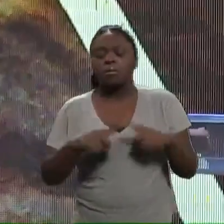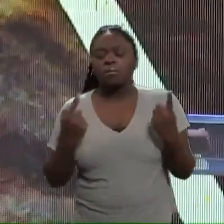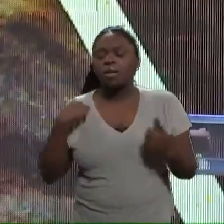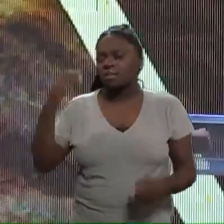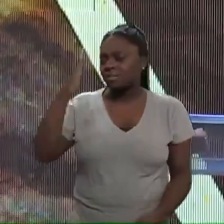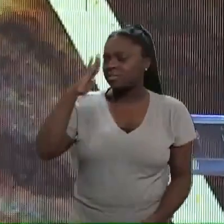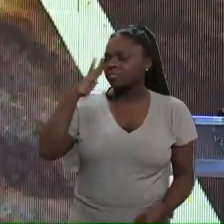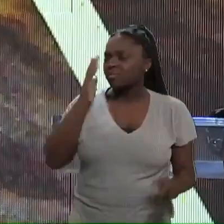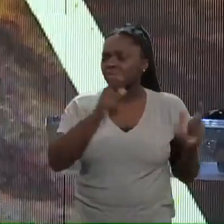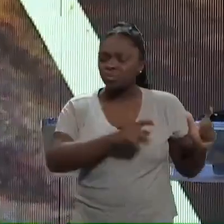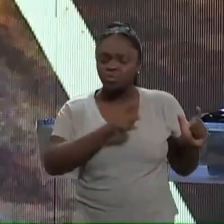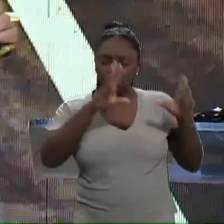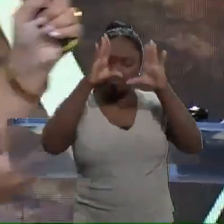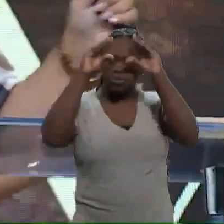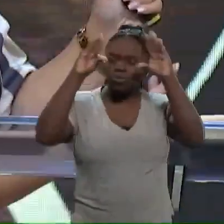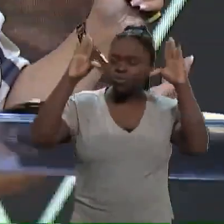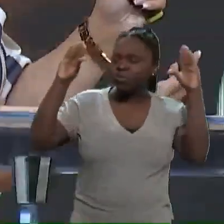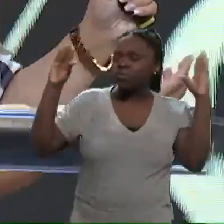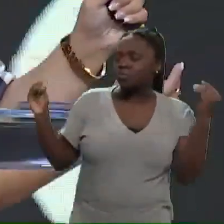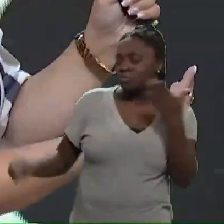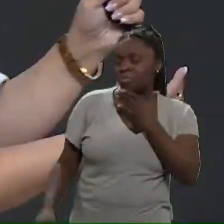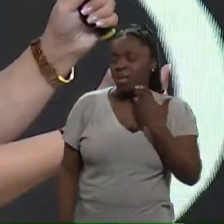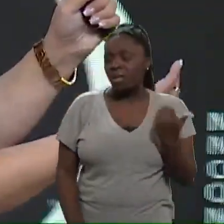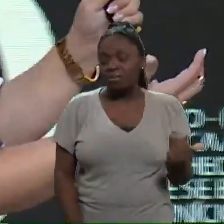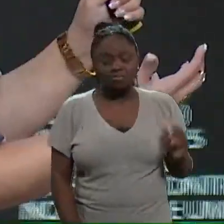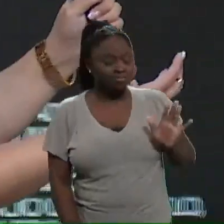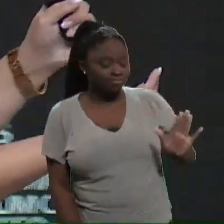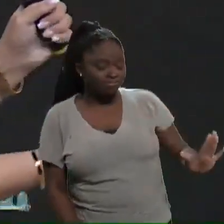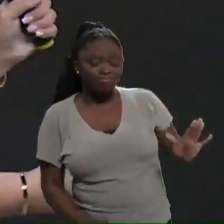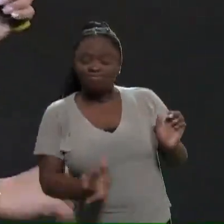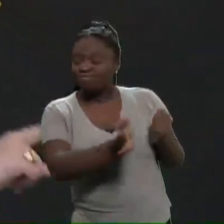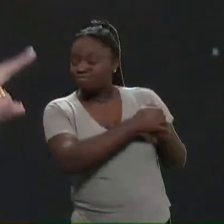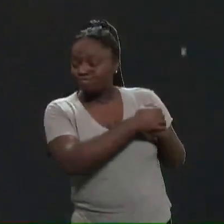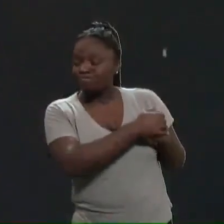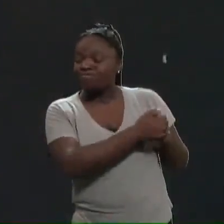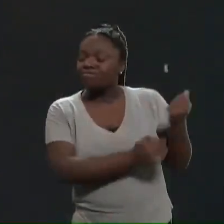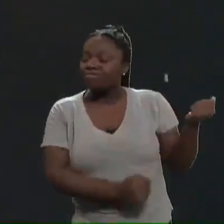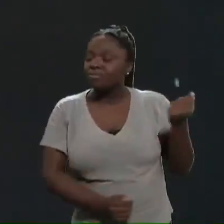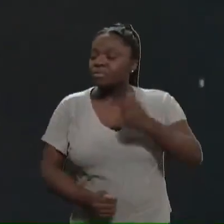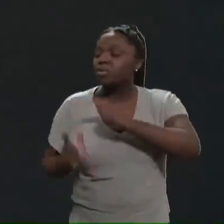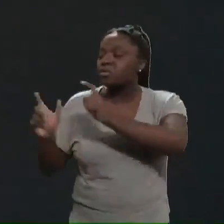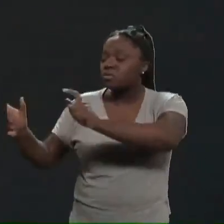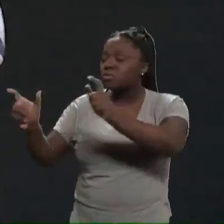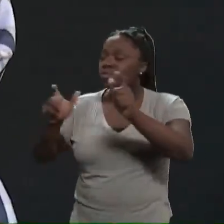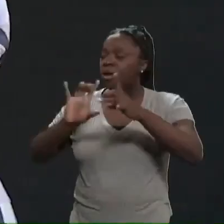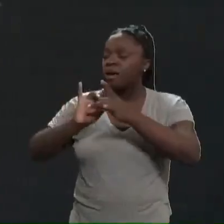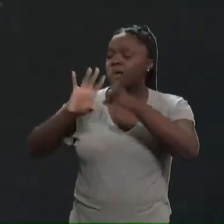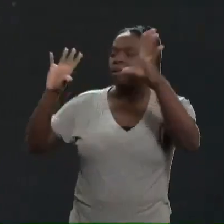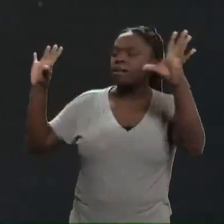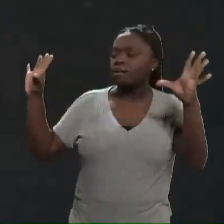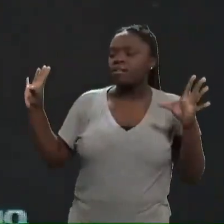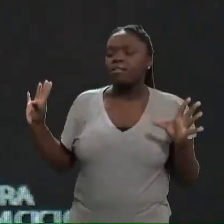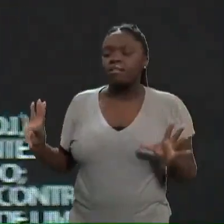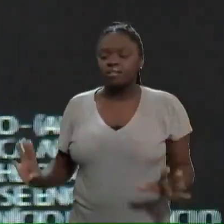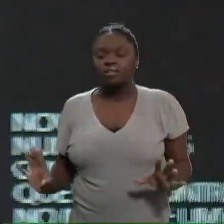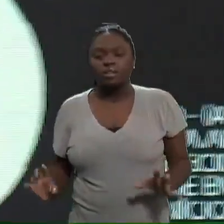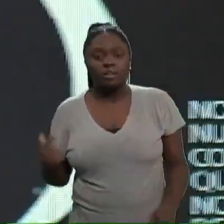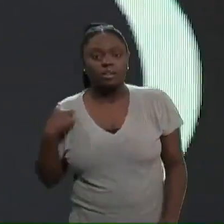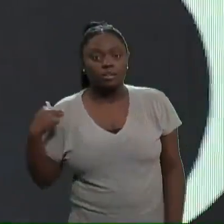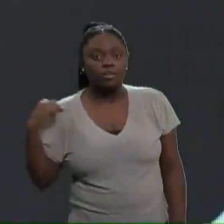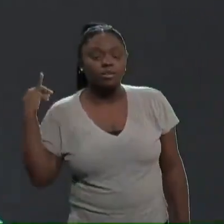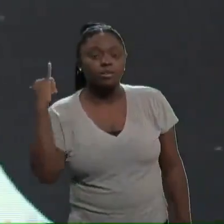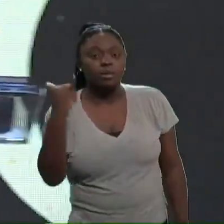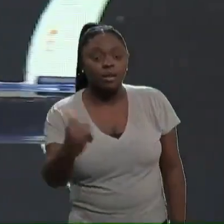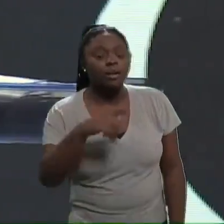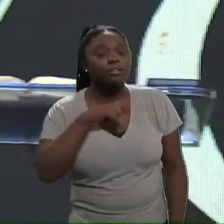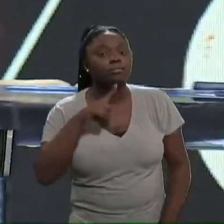meu lugar de conforto. Eu prefiro ficar no lugar escondido do que ir para um lugar de exposição. Eu estou para te falar aqui que